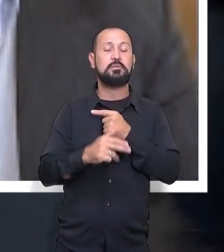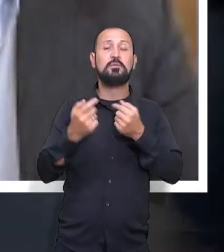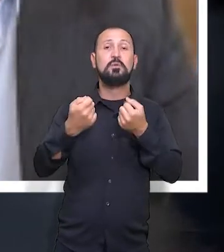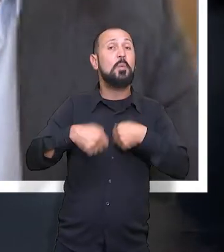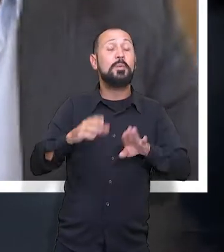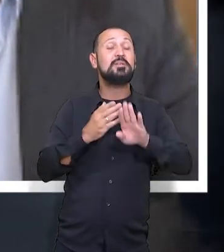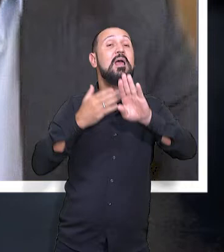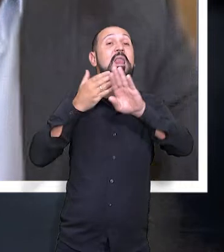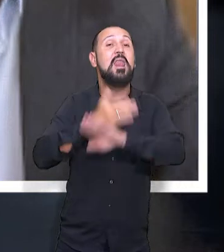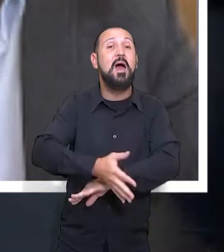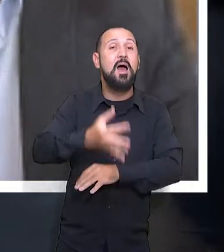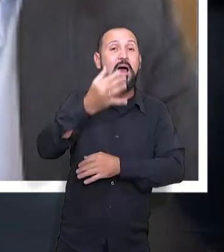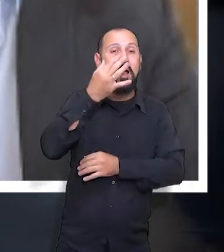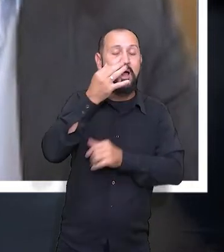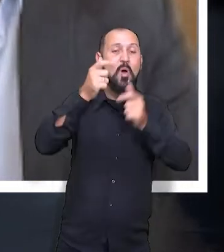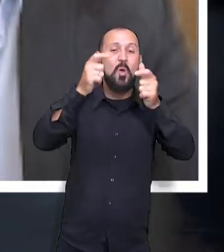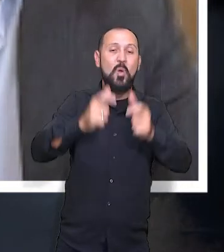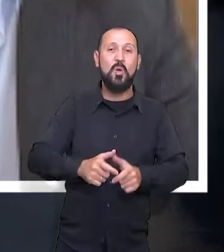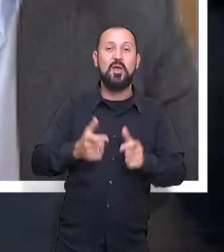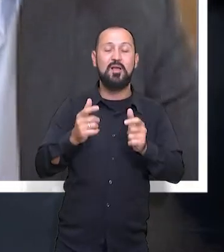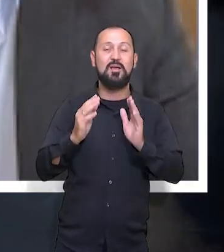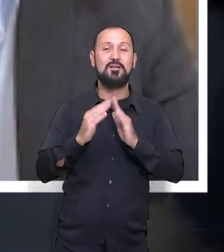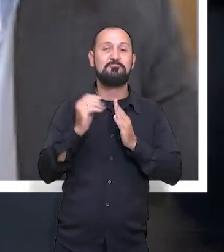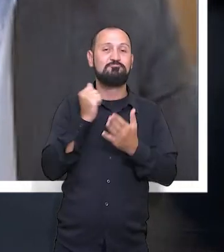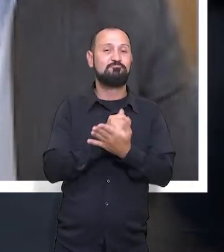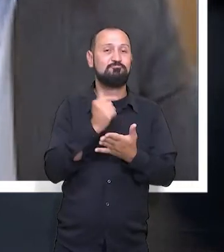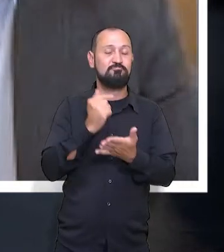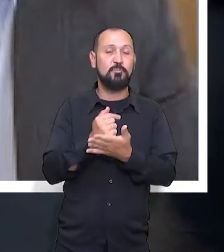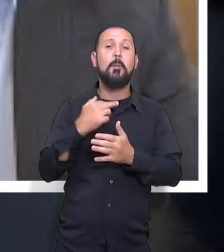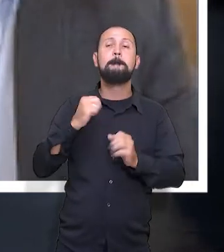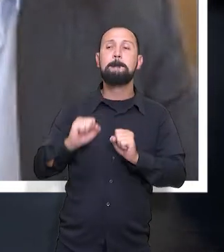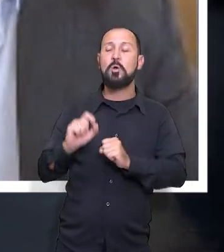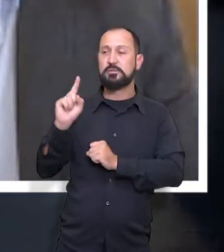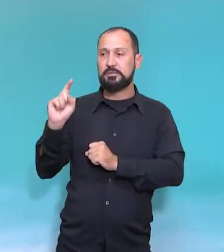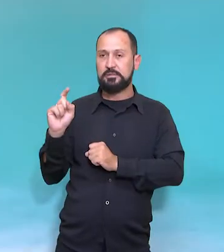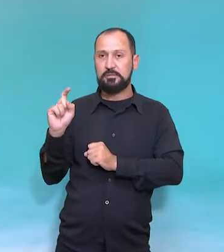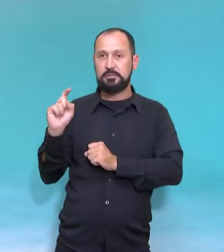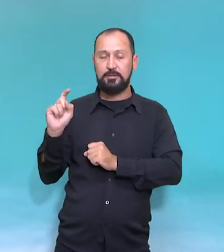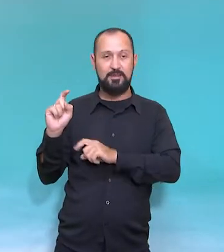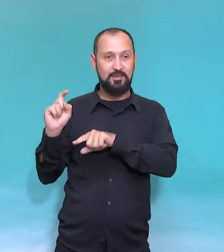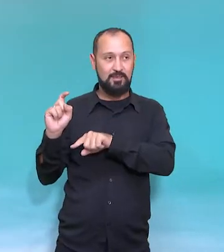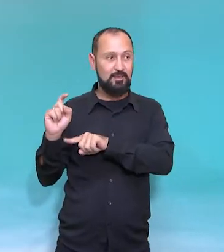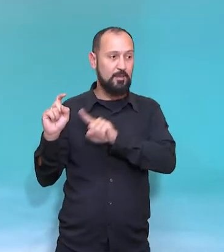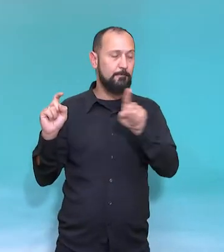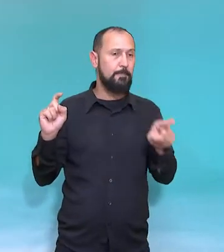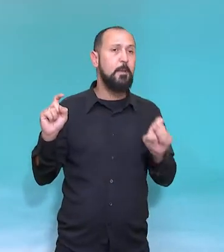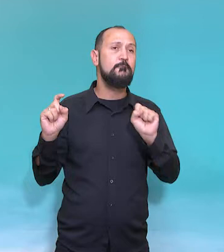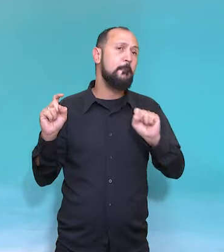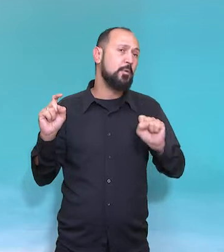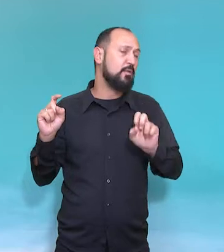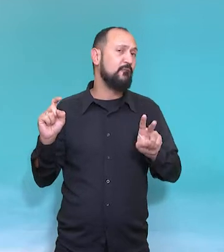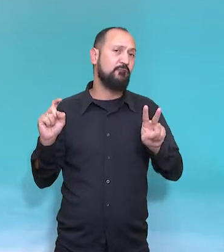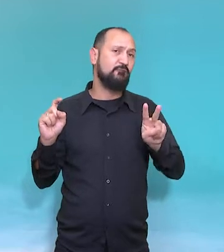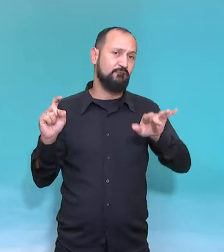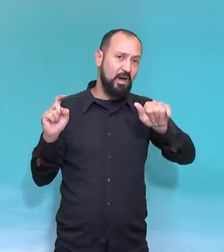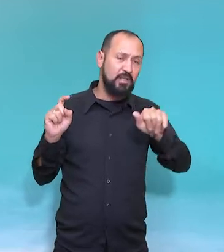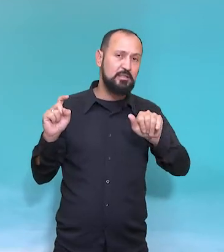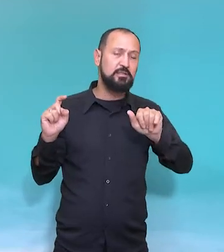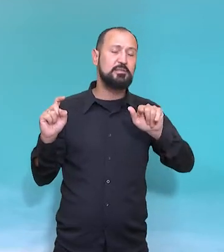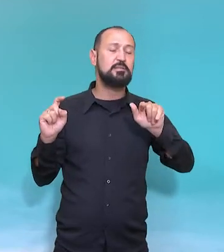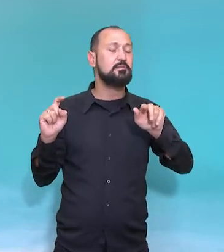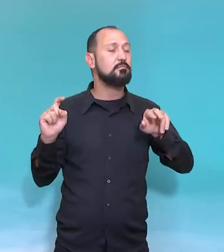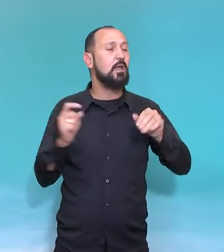próprio escritório, sem ter que ir ao local, ao cartório. Então, eu posso, daqui de Dourados, abrir, ou poderei, né, fazer